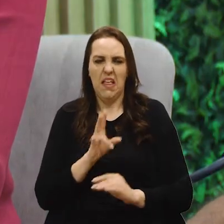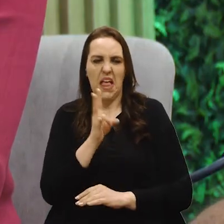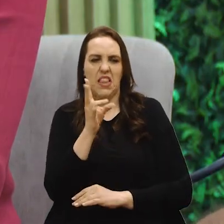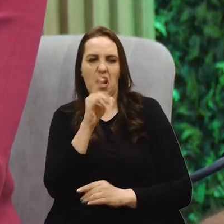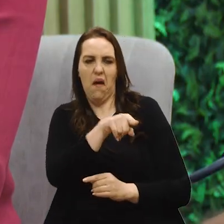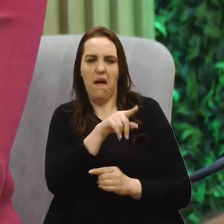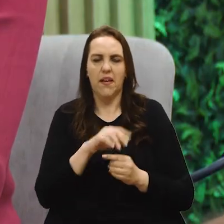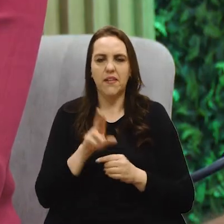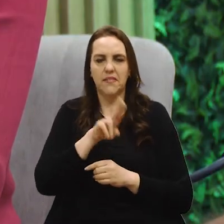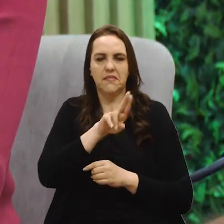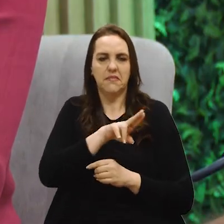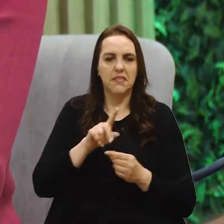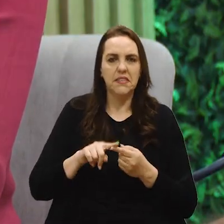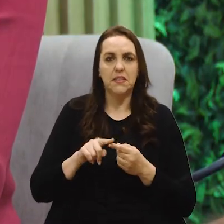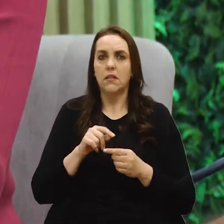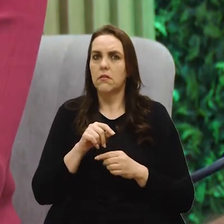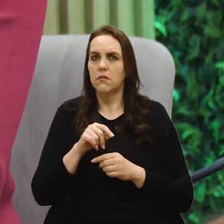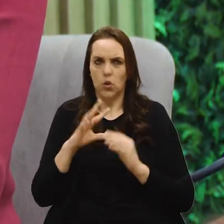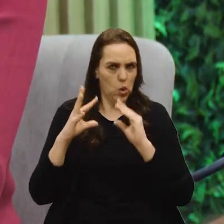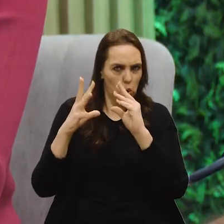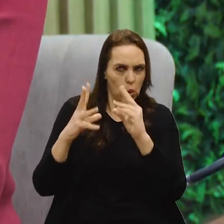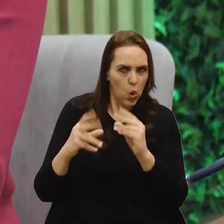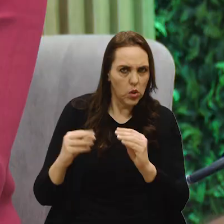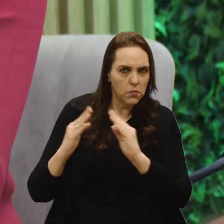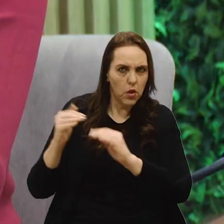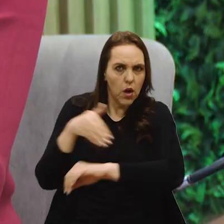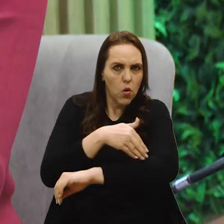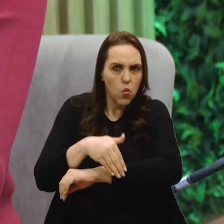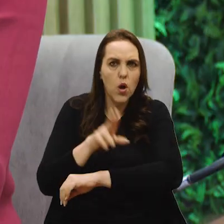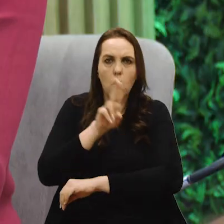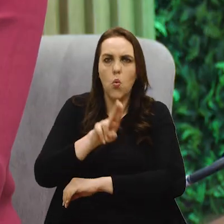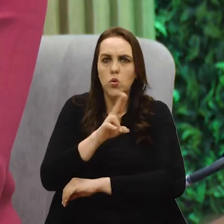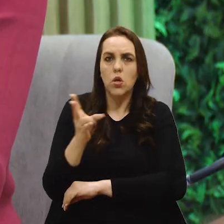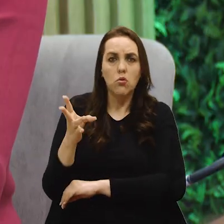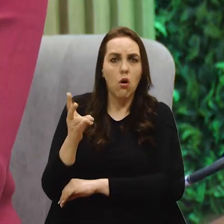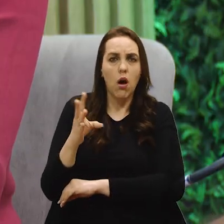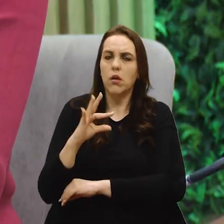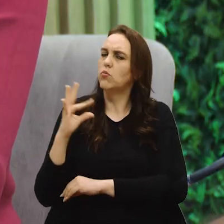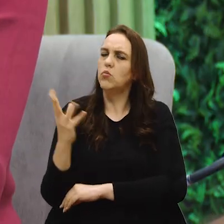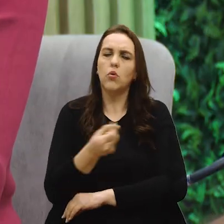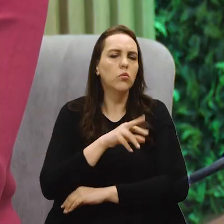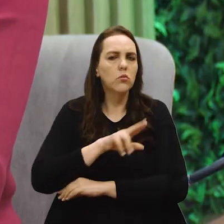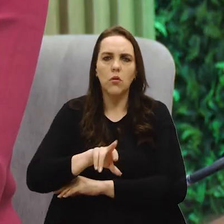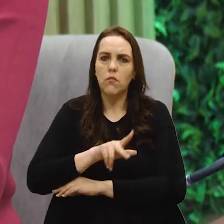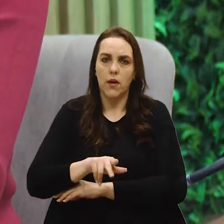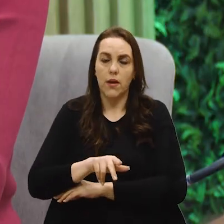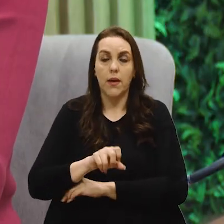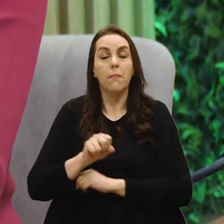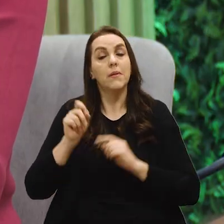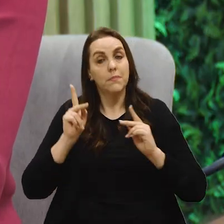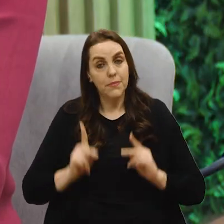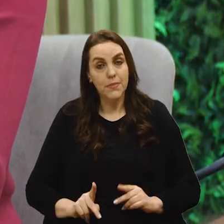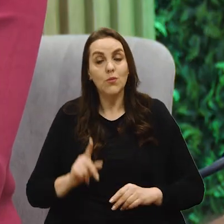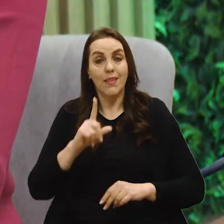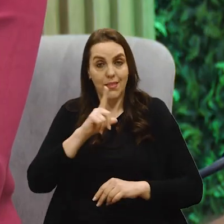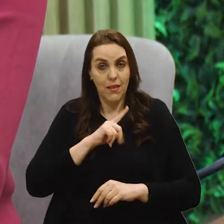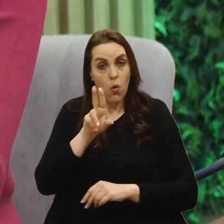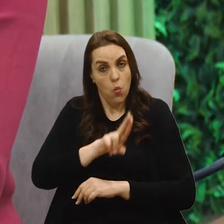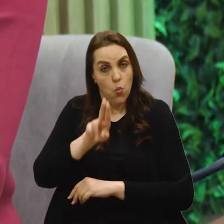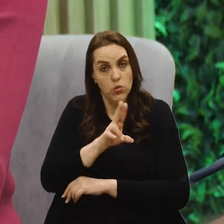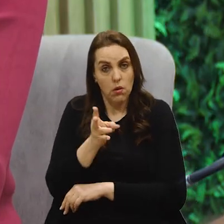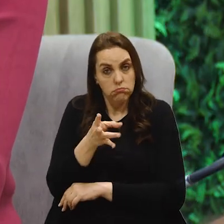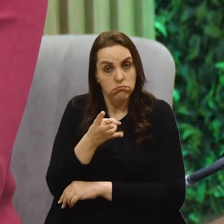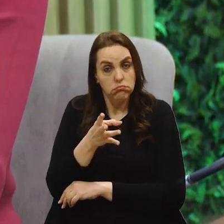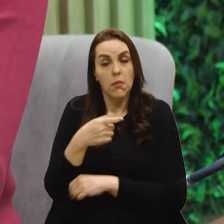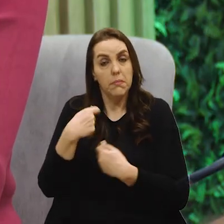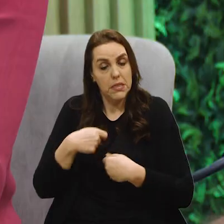rua é drogado, coisa parecida. Nem todos eles são drogados, usam drogas, mas quem usa precisa ter,